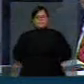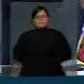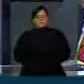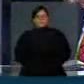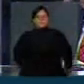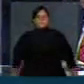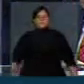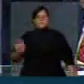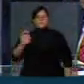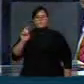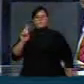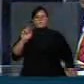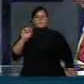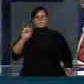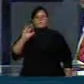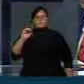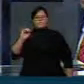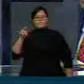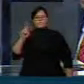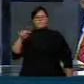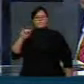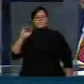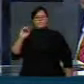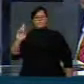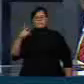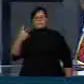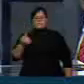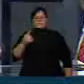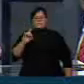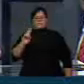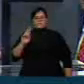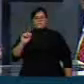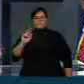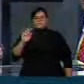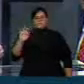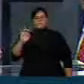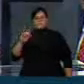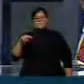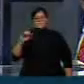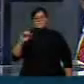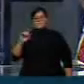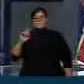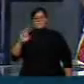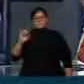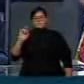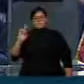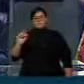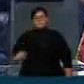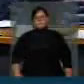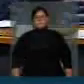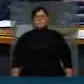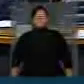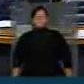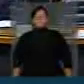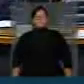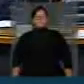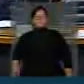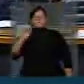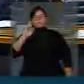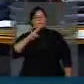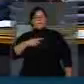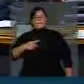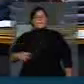Eurico Júnior, em seguida darei a palavra ao deputado Duarte Nogueira. A palavra ao deputado Eurico Júnior. Senhor presidente, em